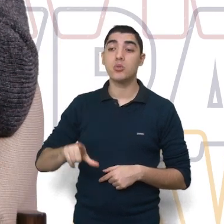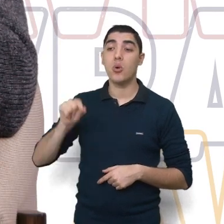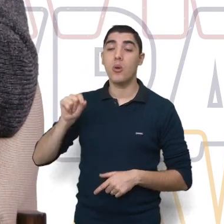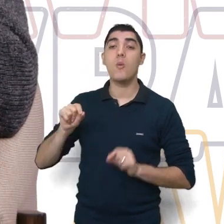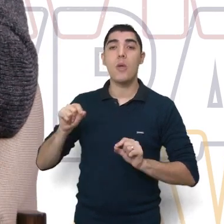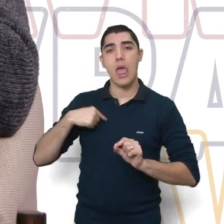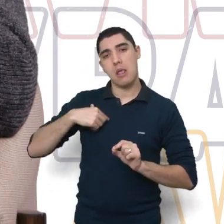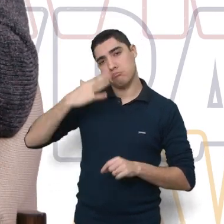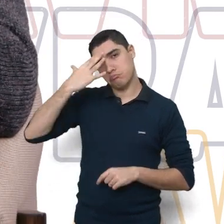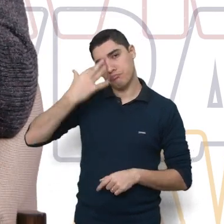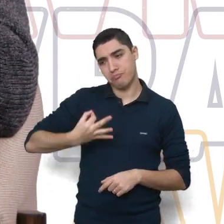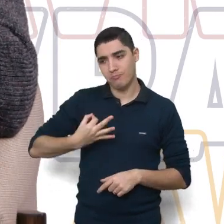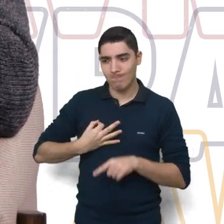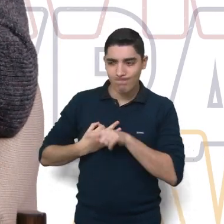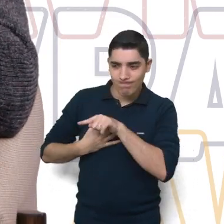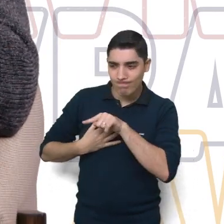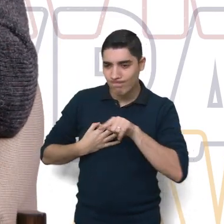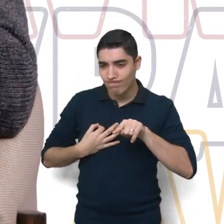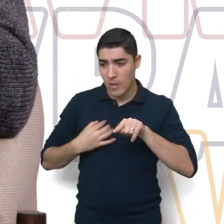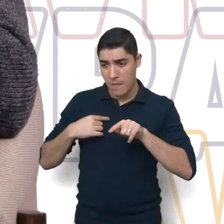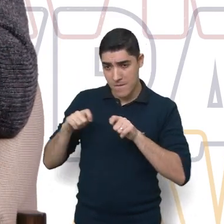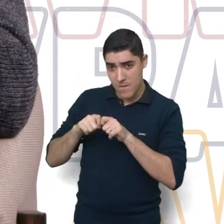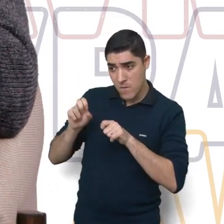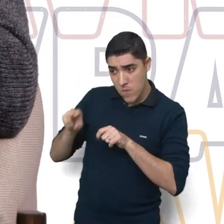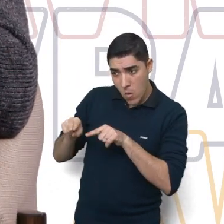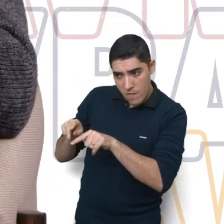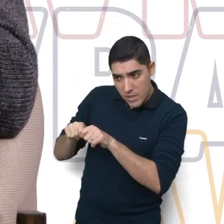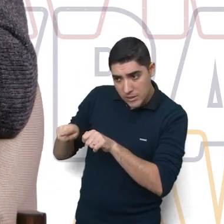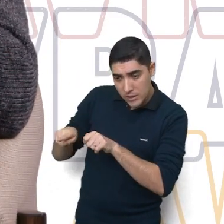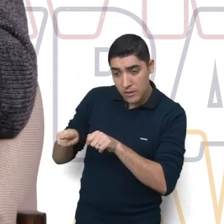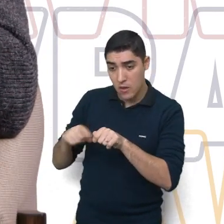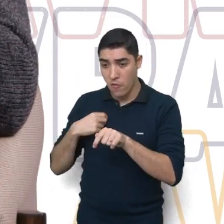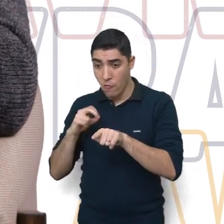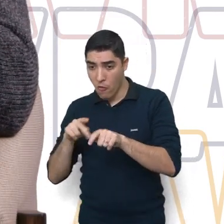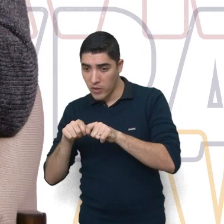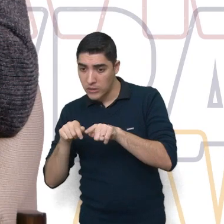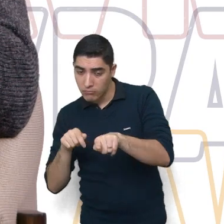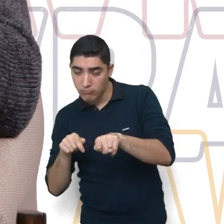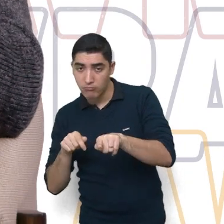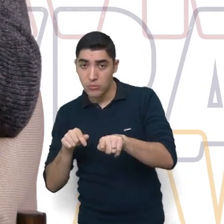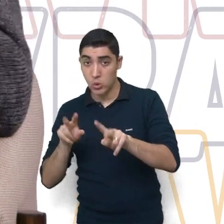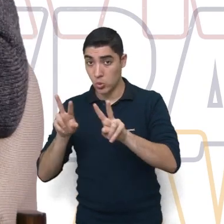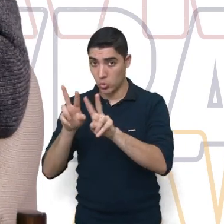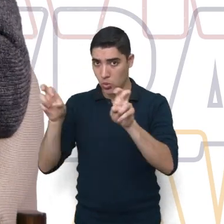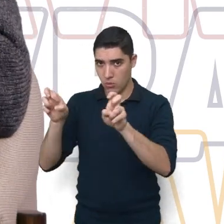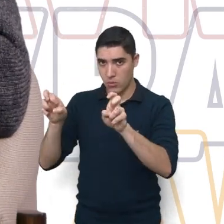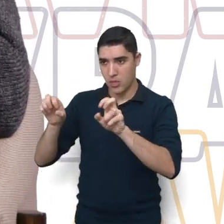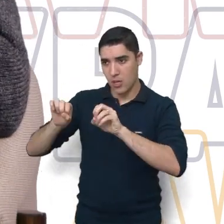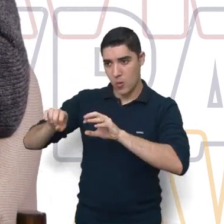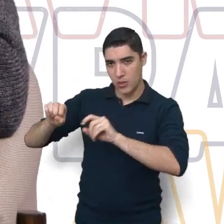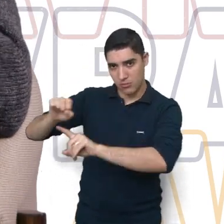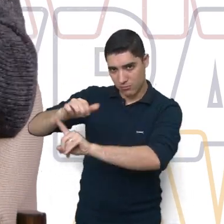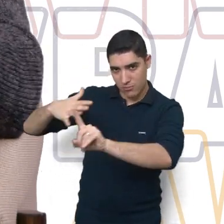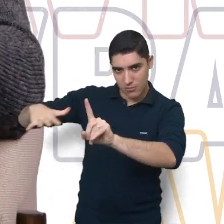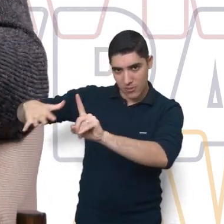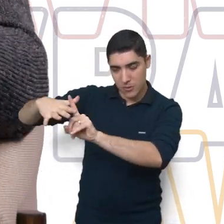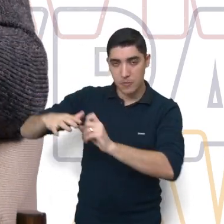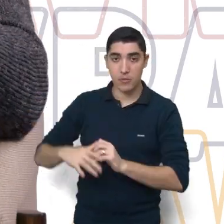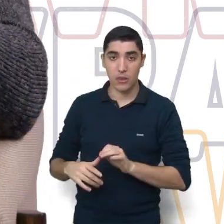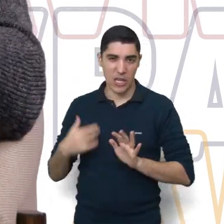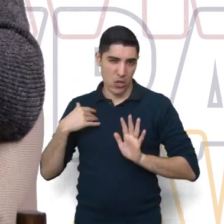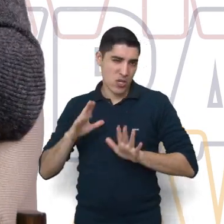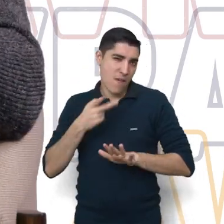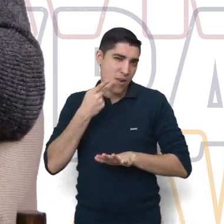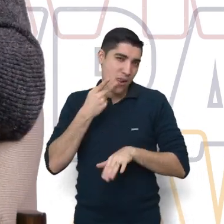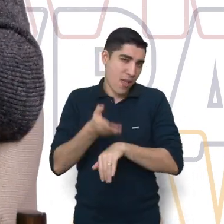a gente vai fazer em relação às questões ambientais né porque assim como eu já disse anteriormente a gente